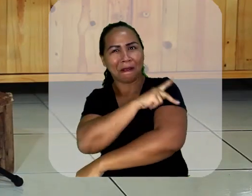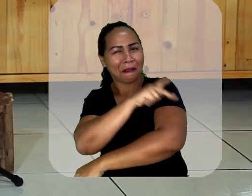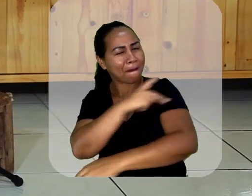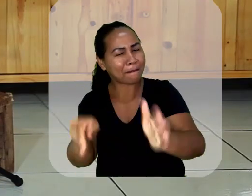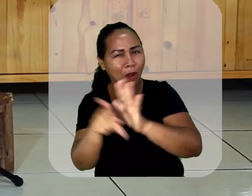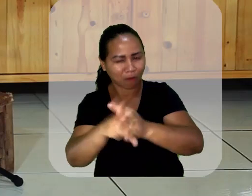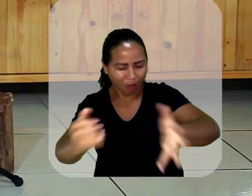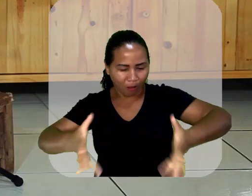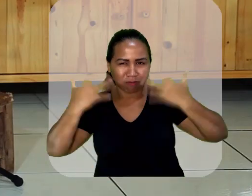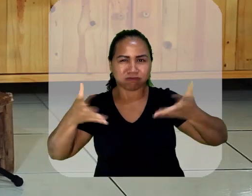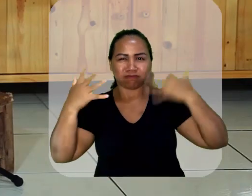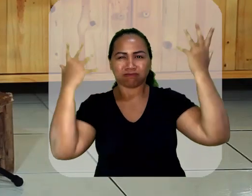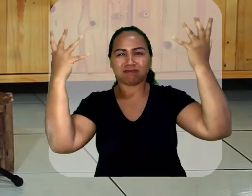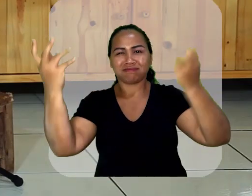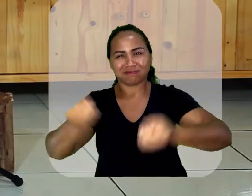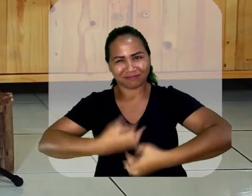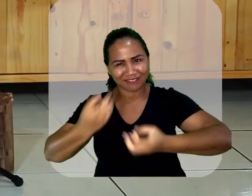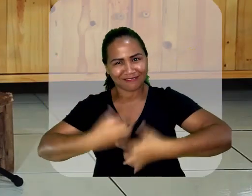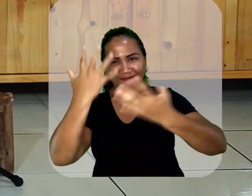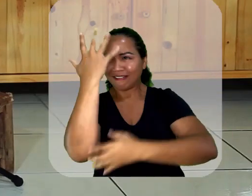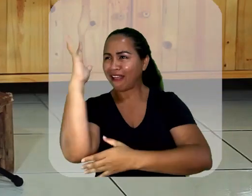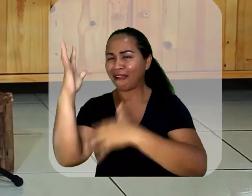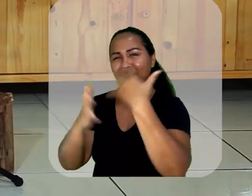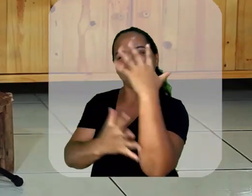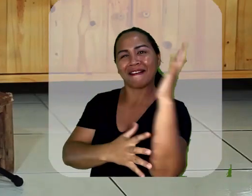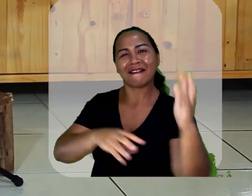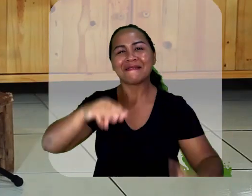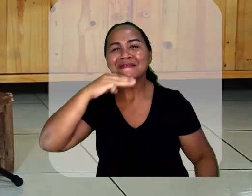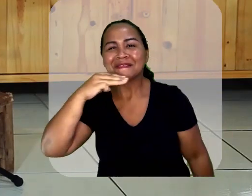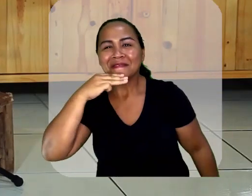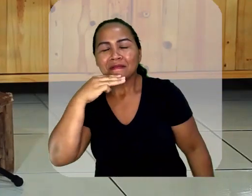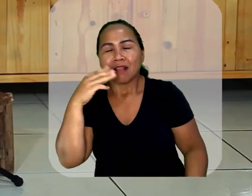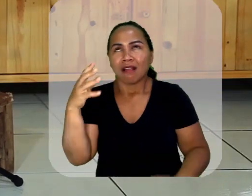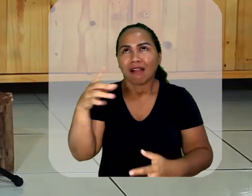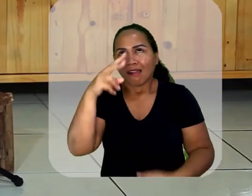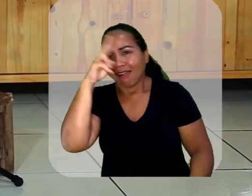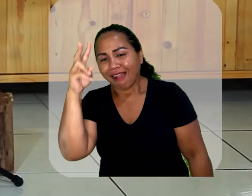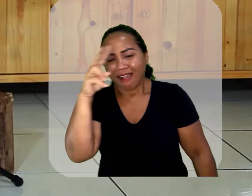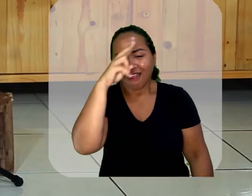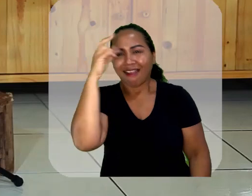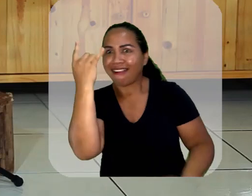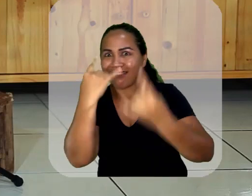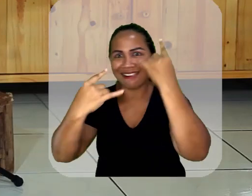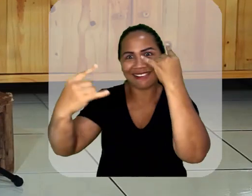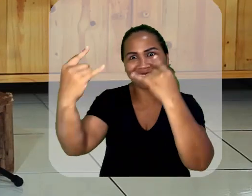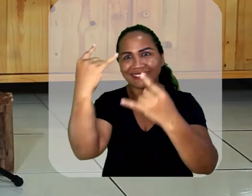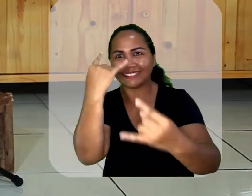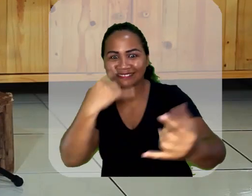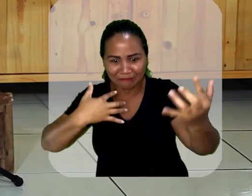poema emburitizado, mangueira que me entontece, rabeca que me